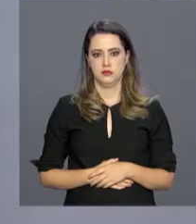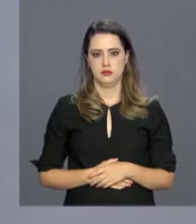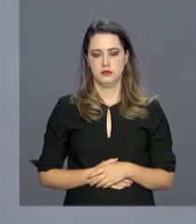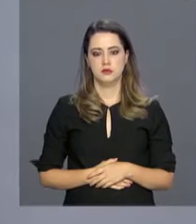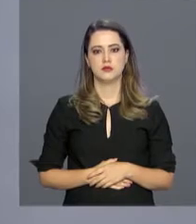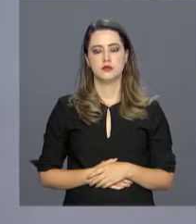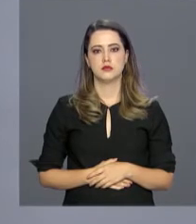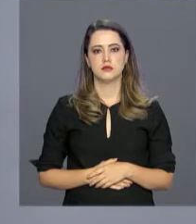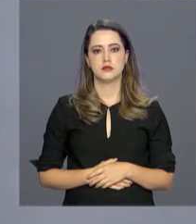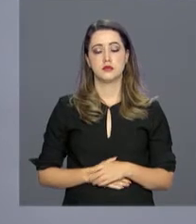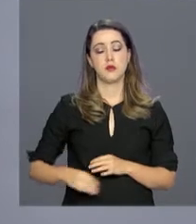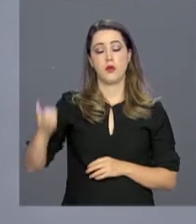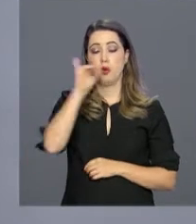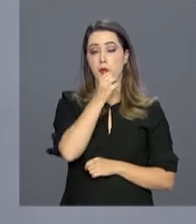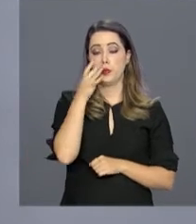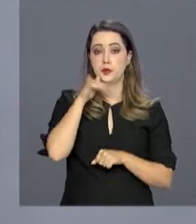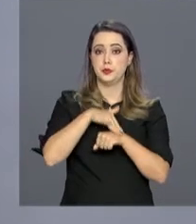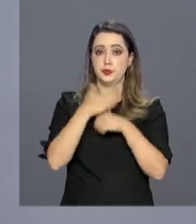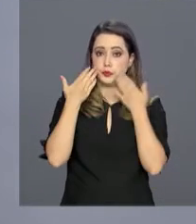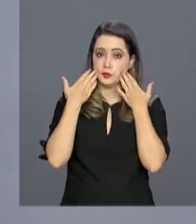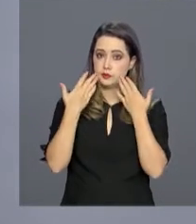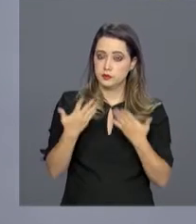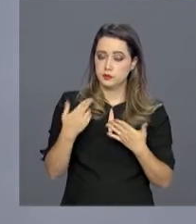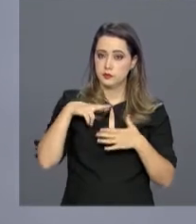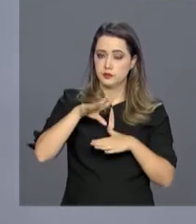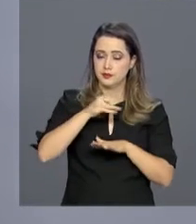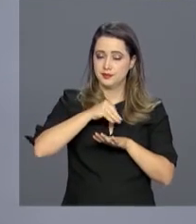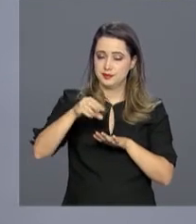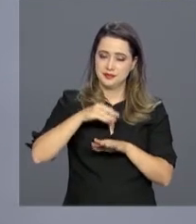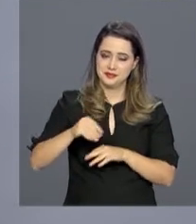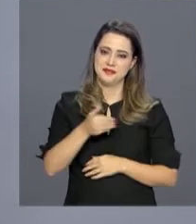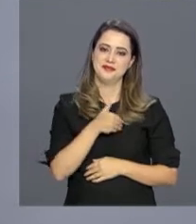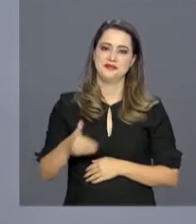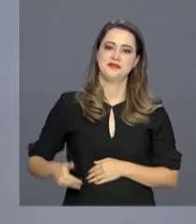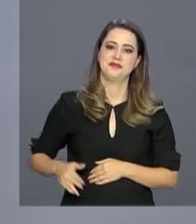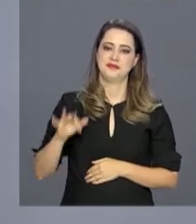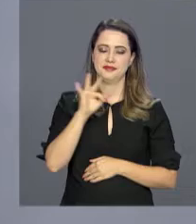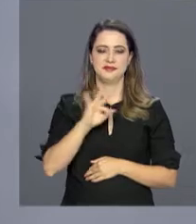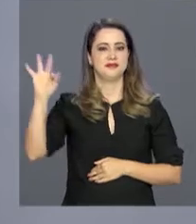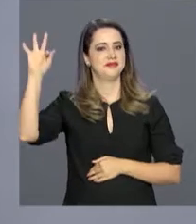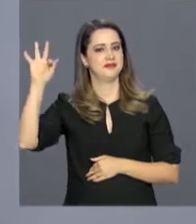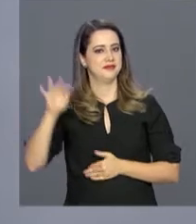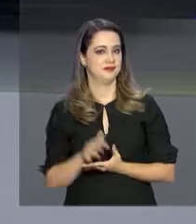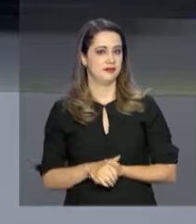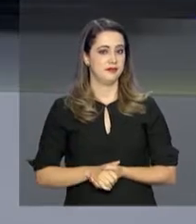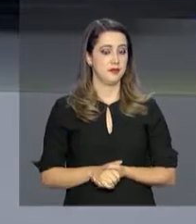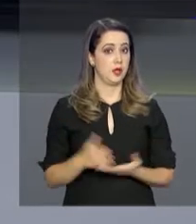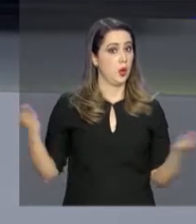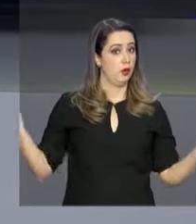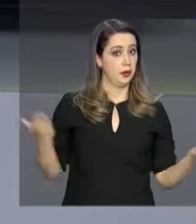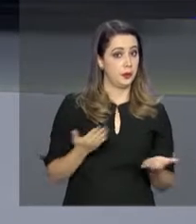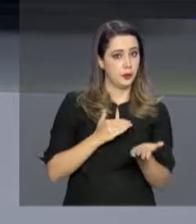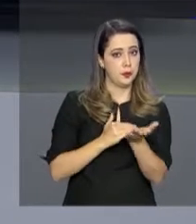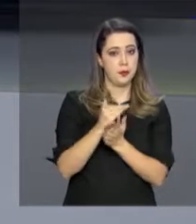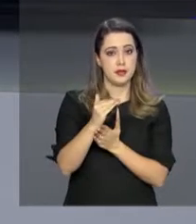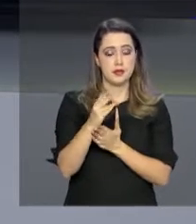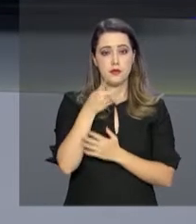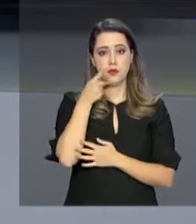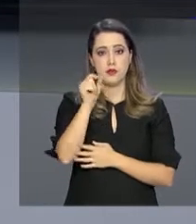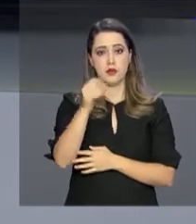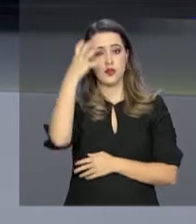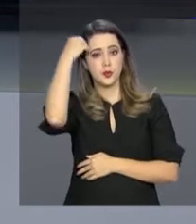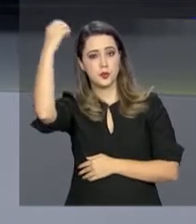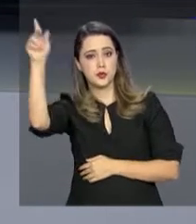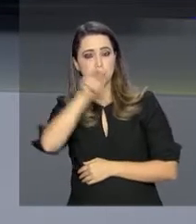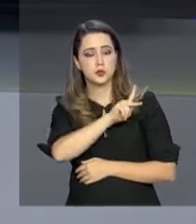olá boa noite no ar as notícias do governo federal aqui no repórter nbr ea gente começa esta edição falando